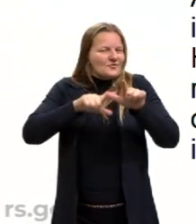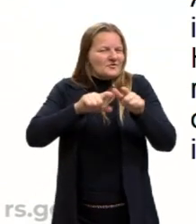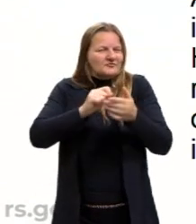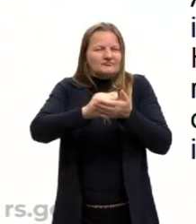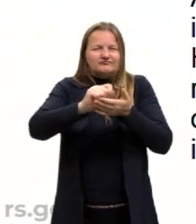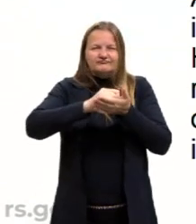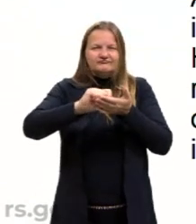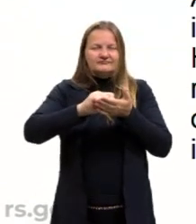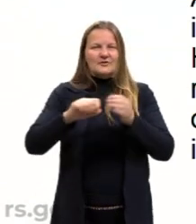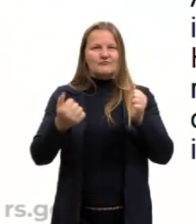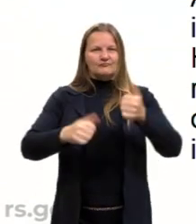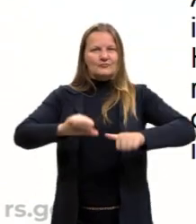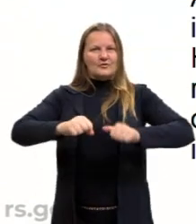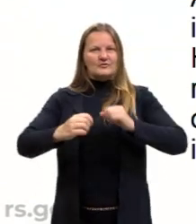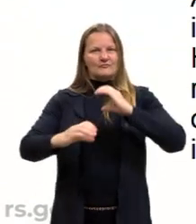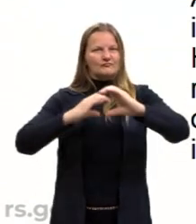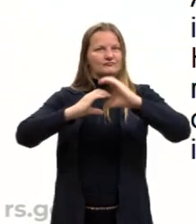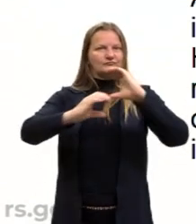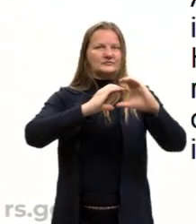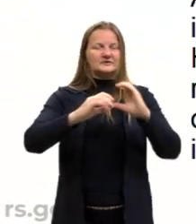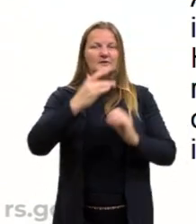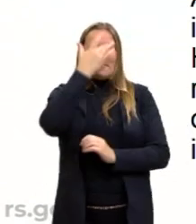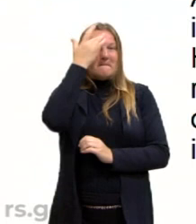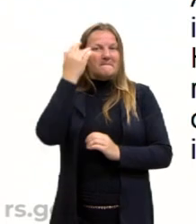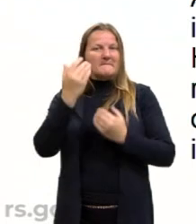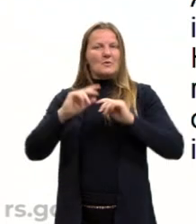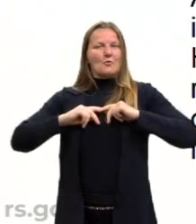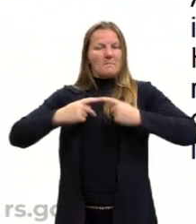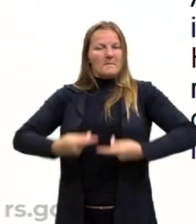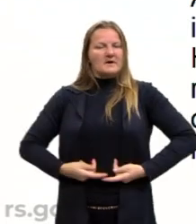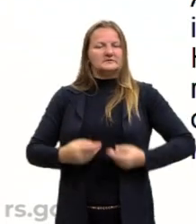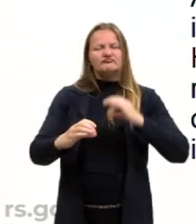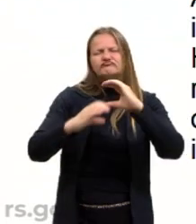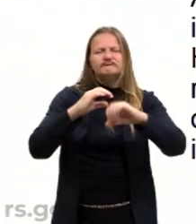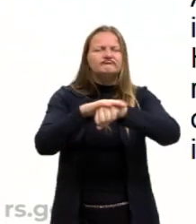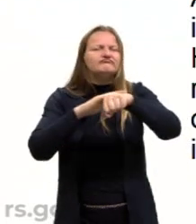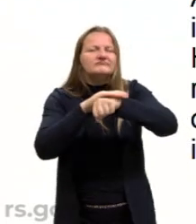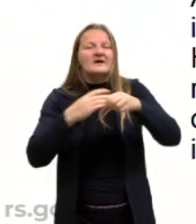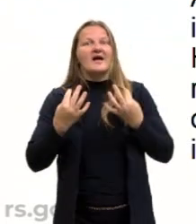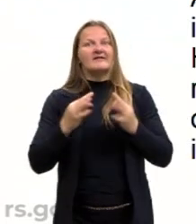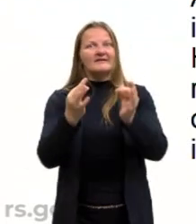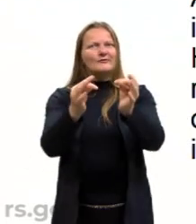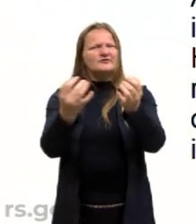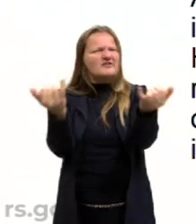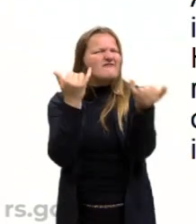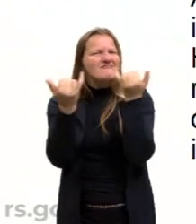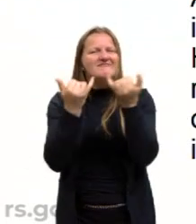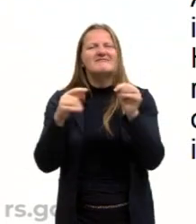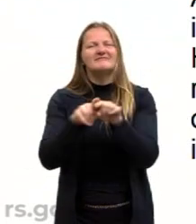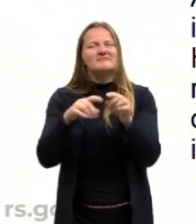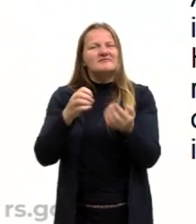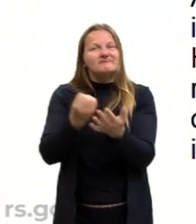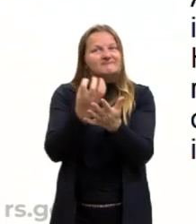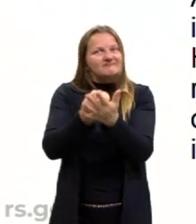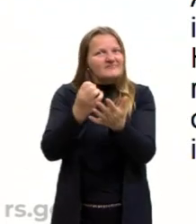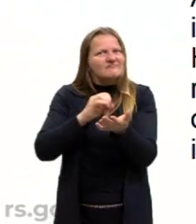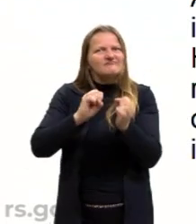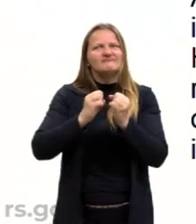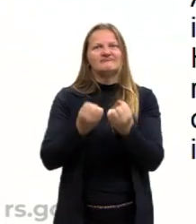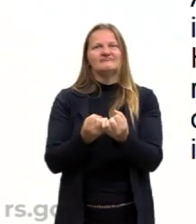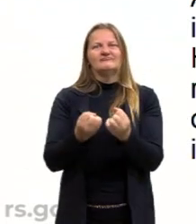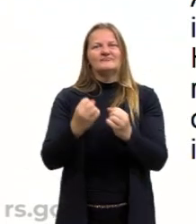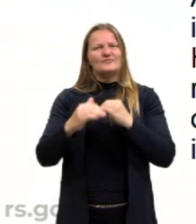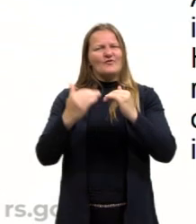qualitativa da comunicação humana as tecnologias da informação com base na eletrônica Inclusive